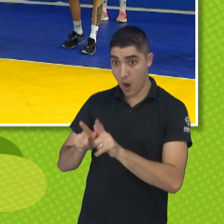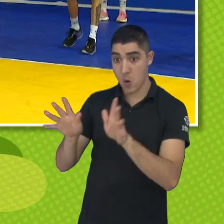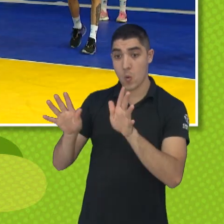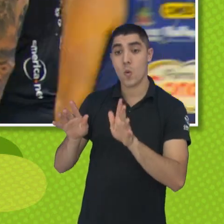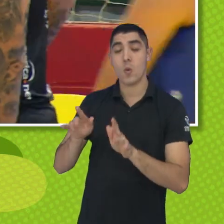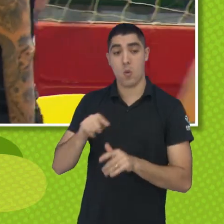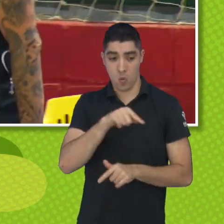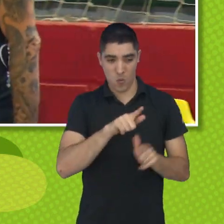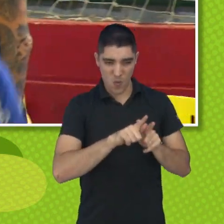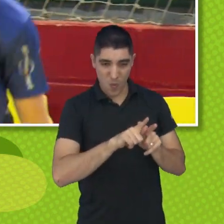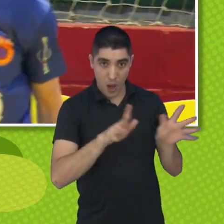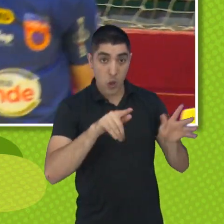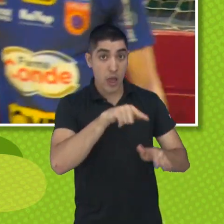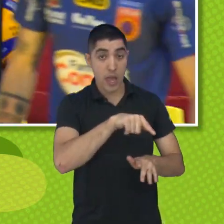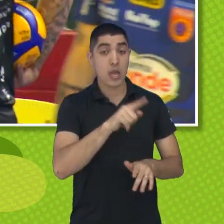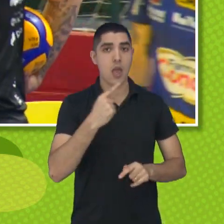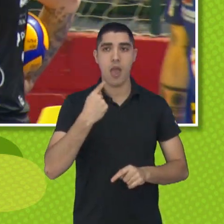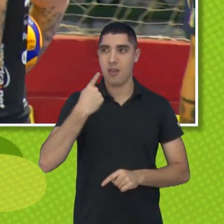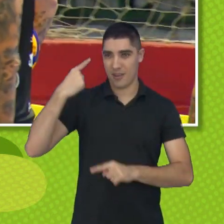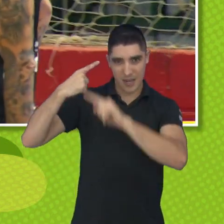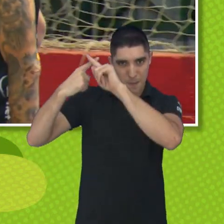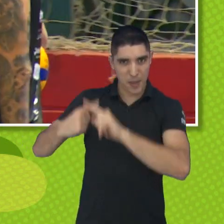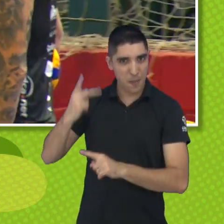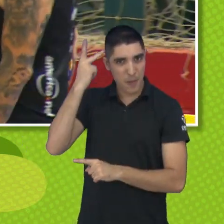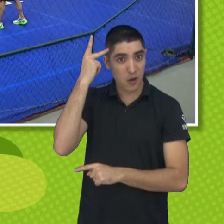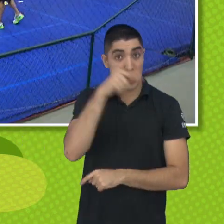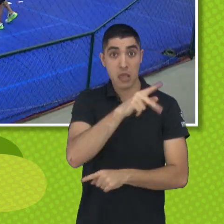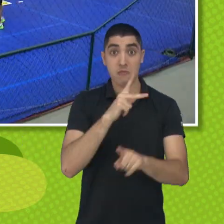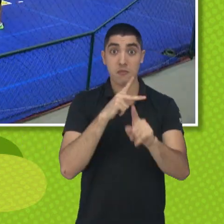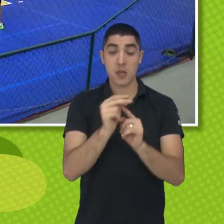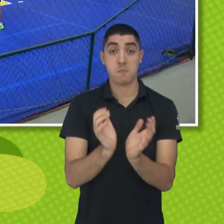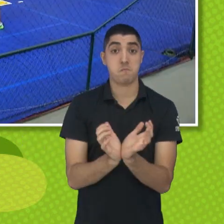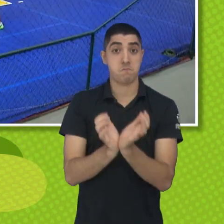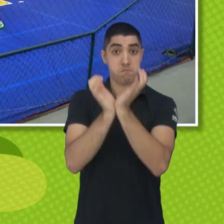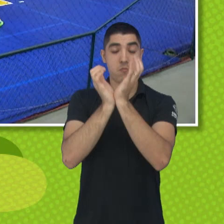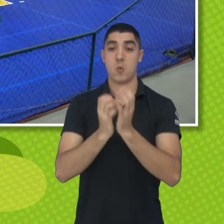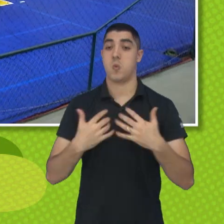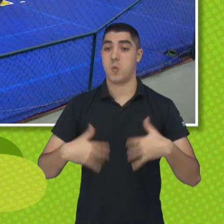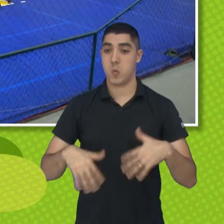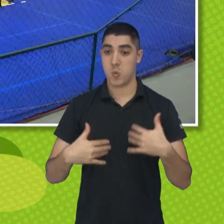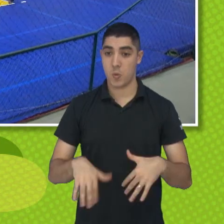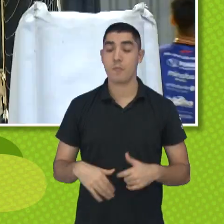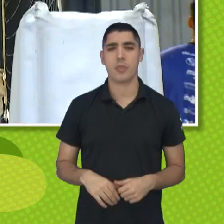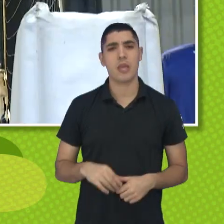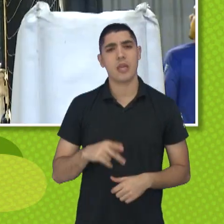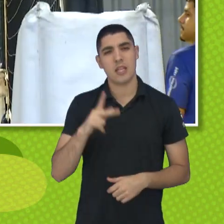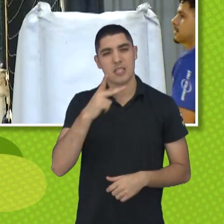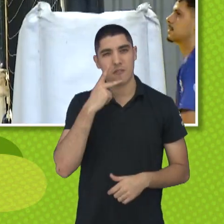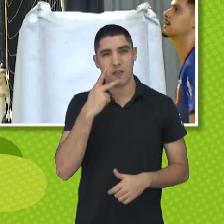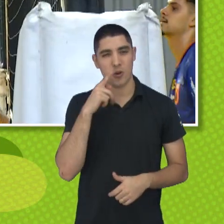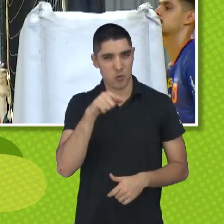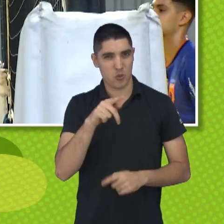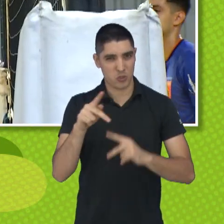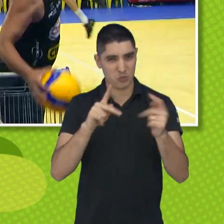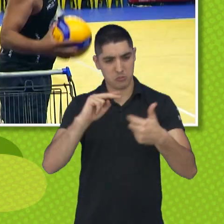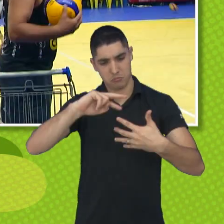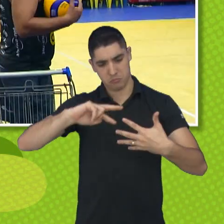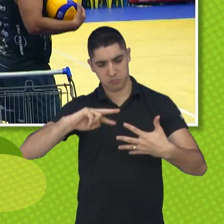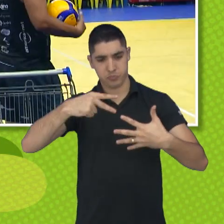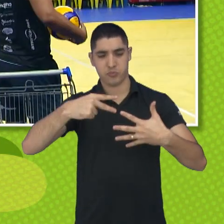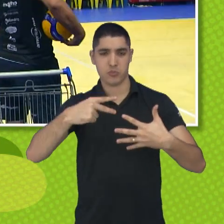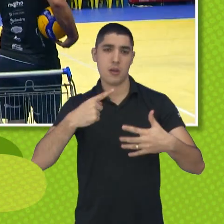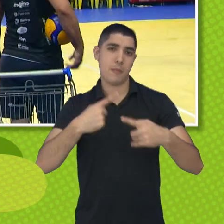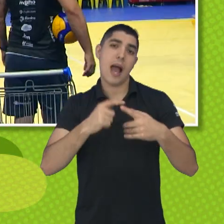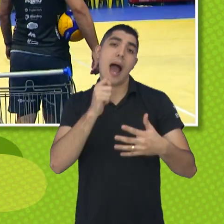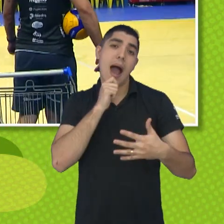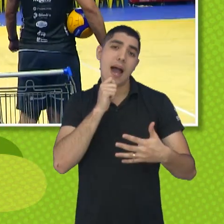classificou o São José no Campeonato Paulista. Você falou que o São José acabou caindo, né, para a segunda colocação, mas é porque tem um jogo